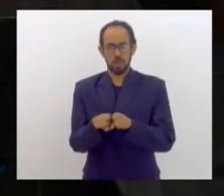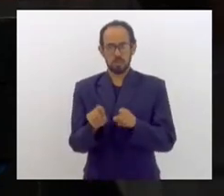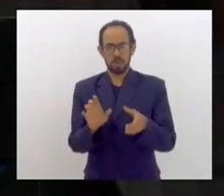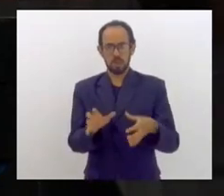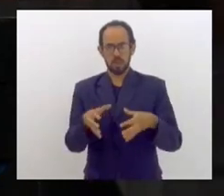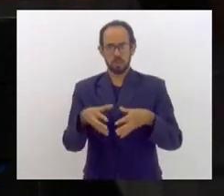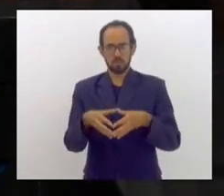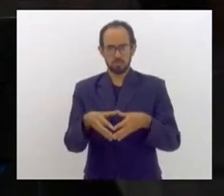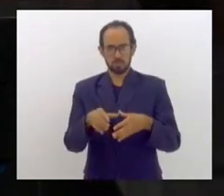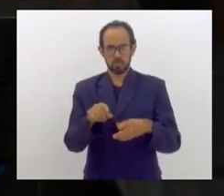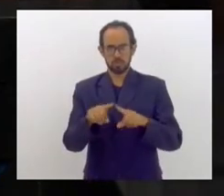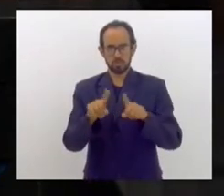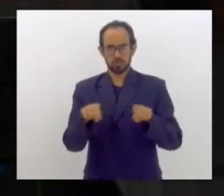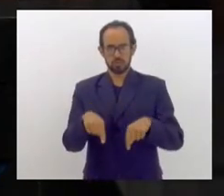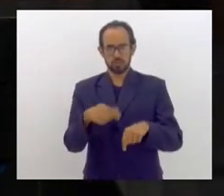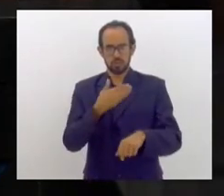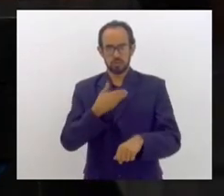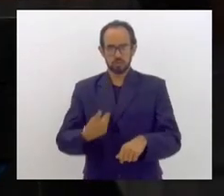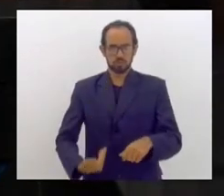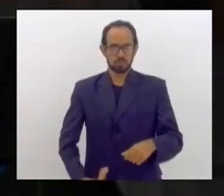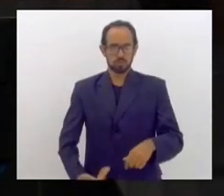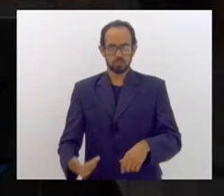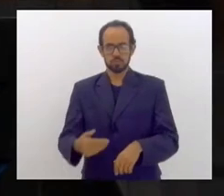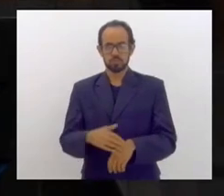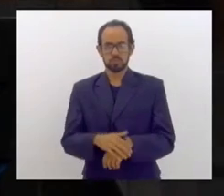de Servidores Públicos.